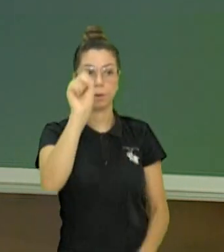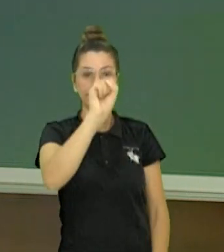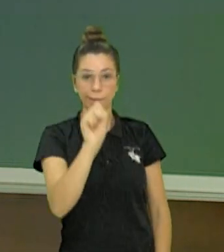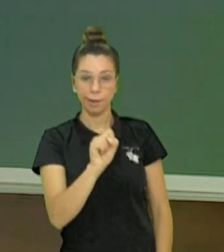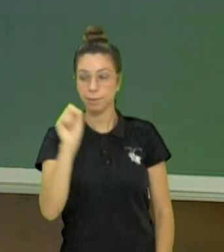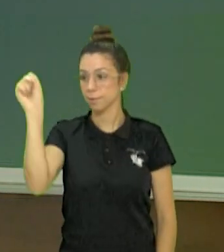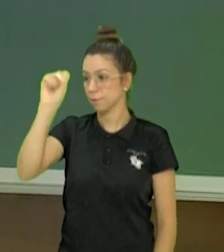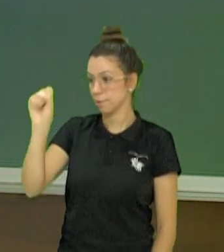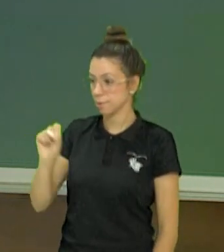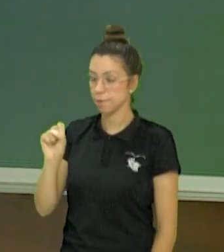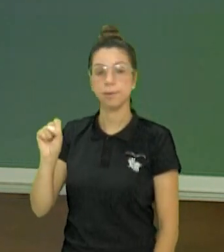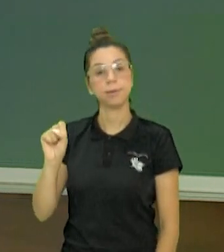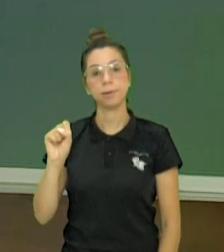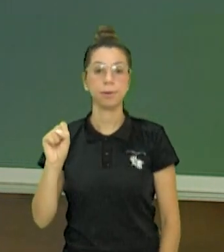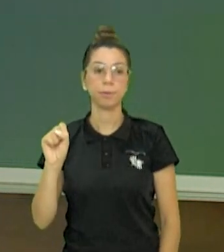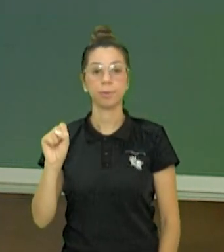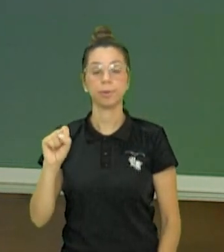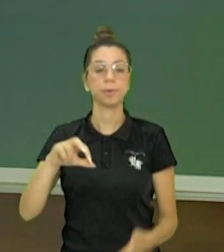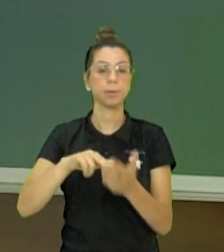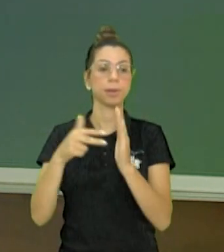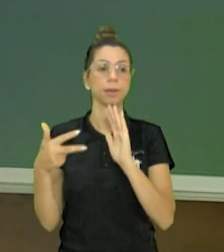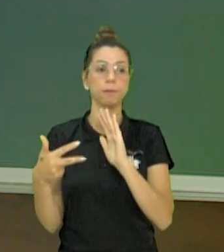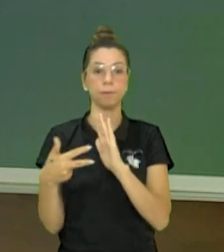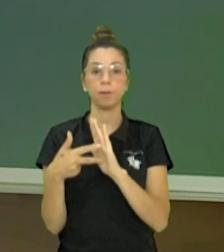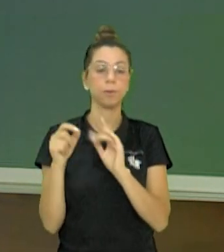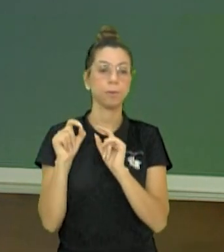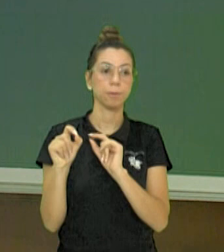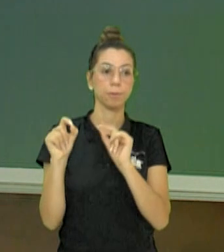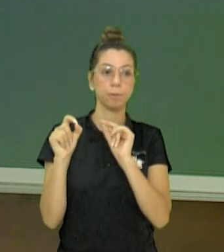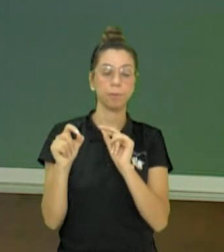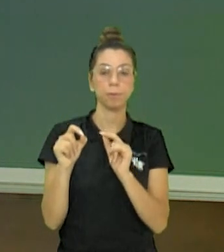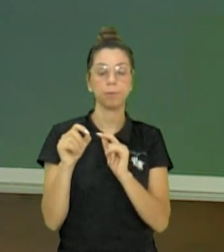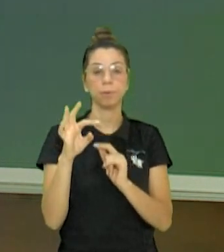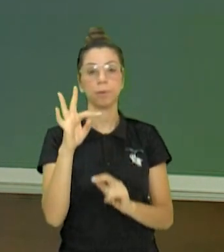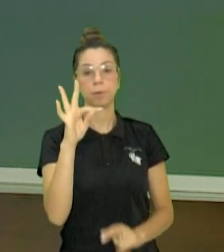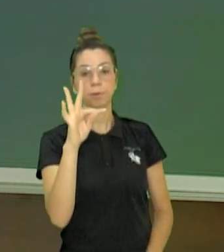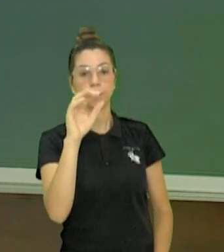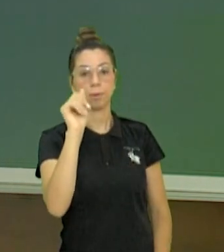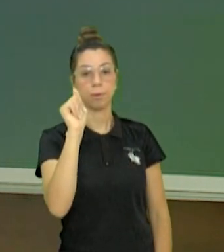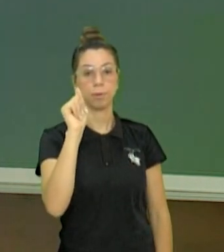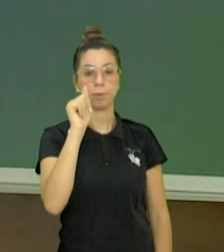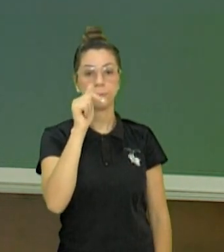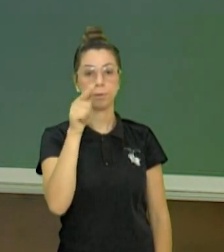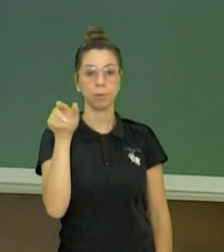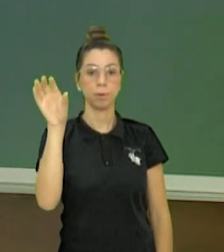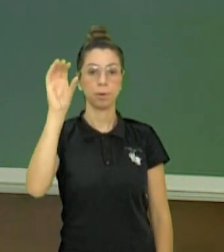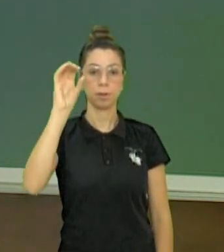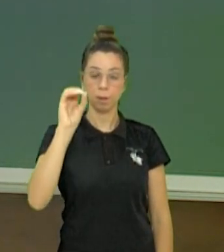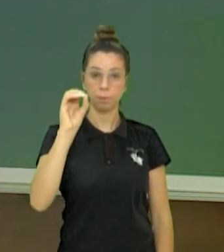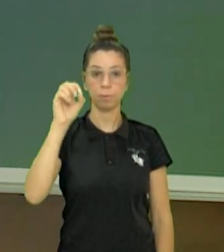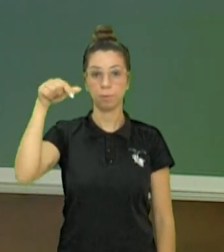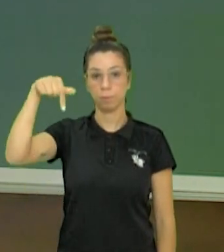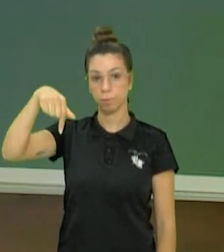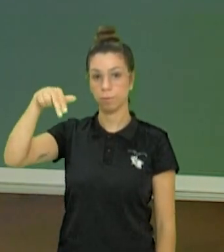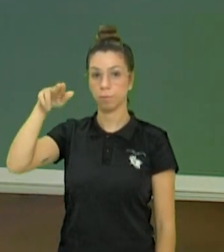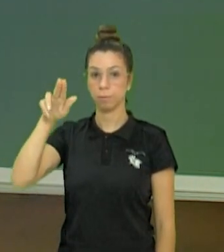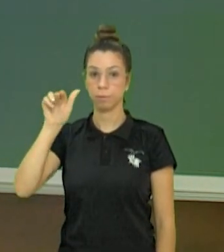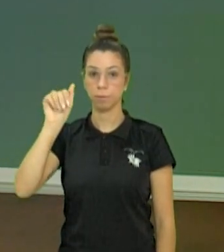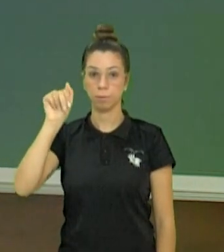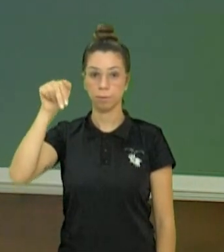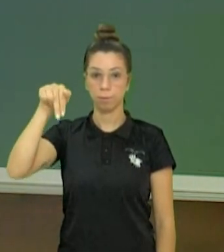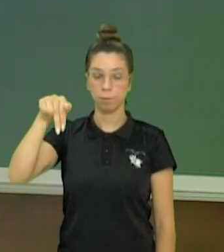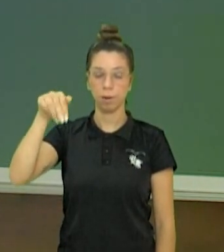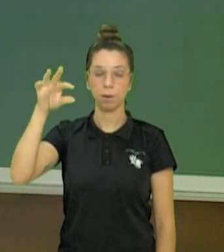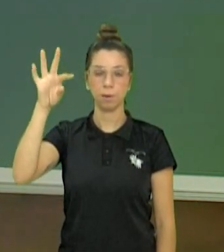SS. Esse SS significa tão quanto, beleza? Então a gente está comparando de forma